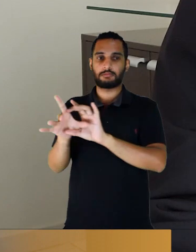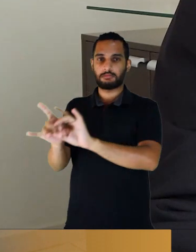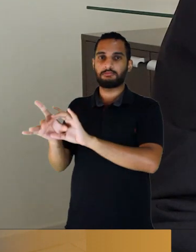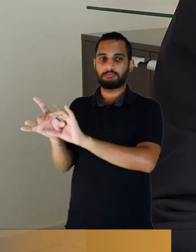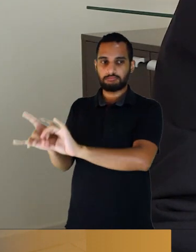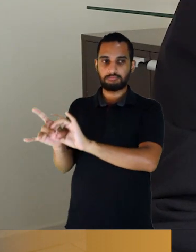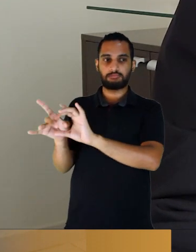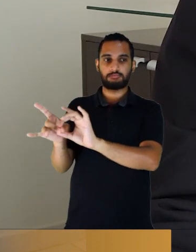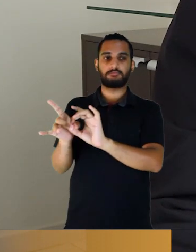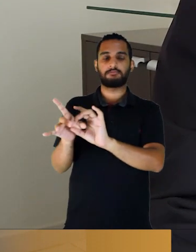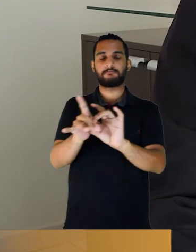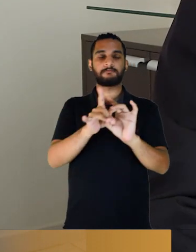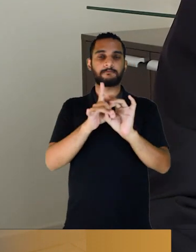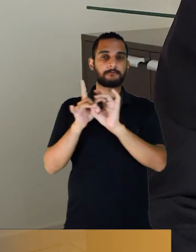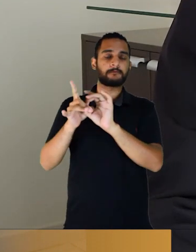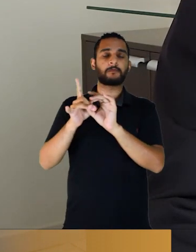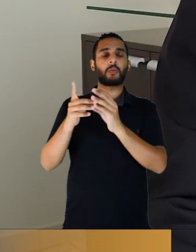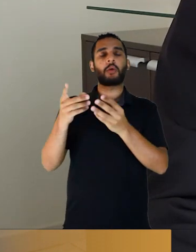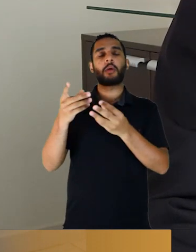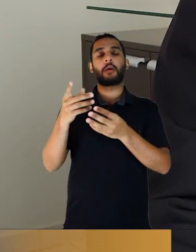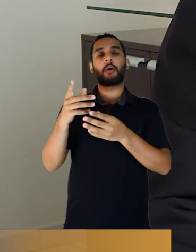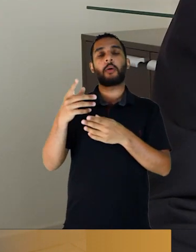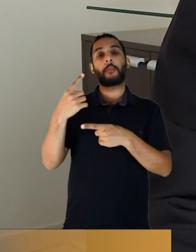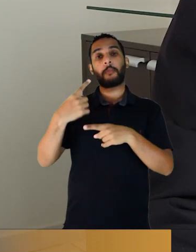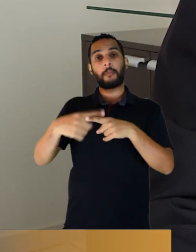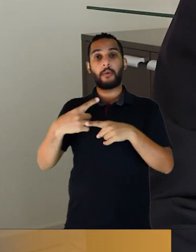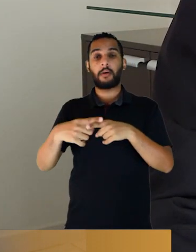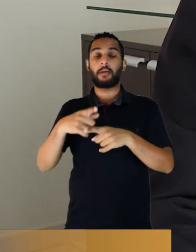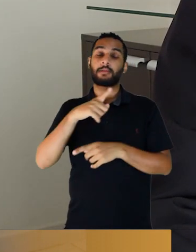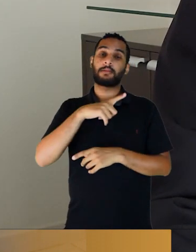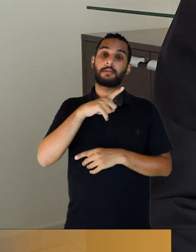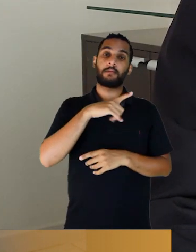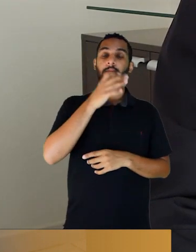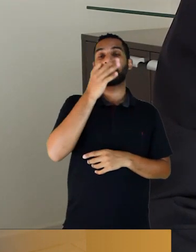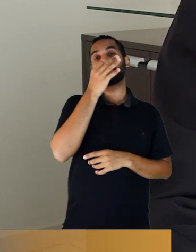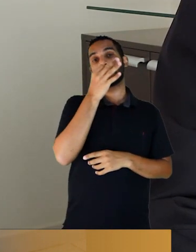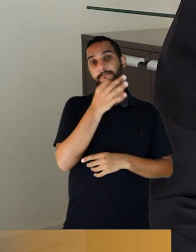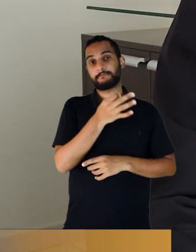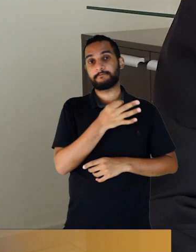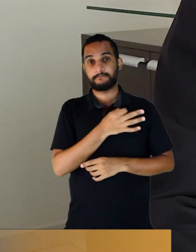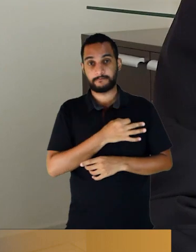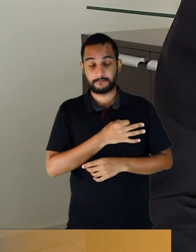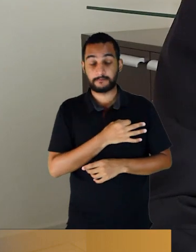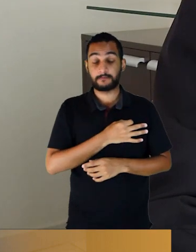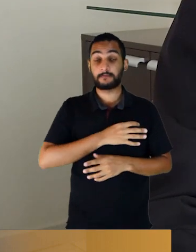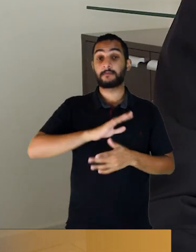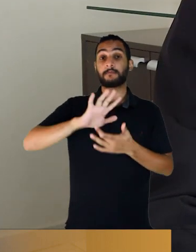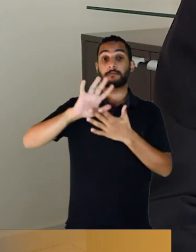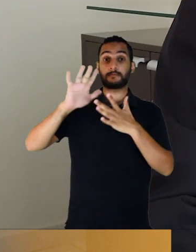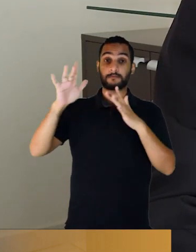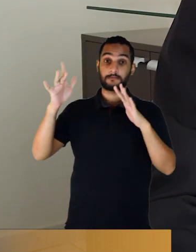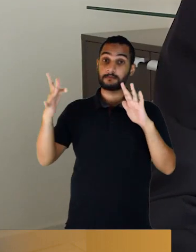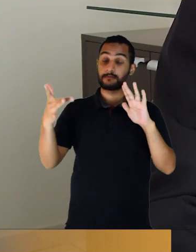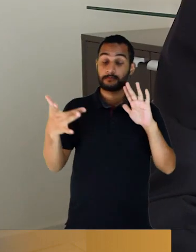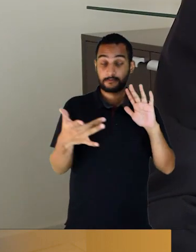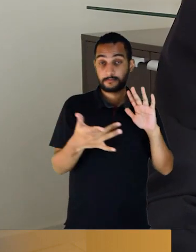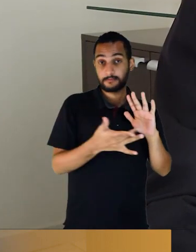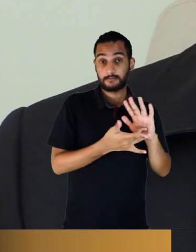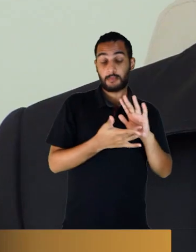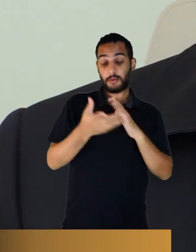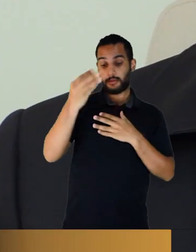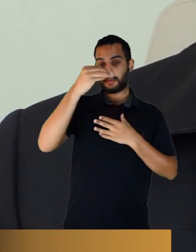entrelaçados, a gente fica unidos por meio da Sagrada